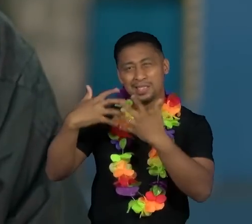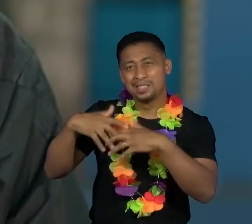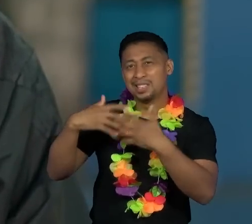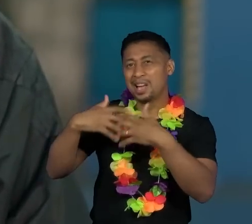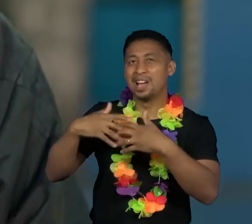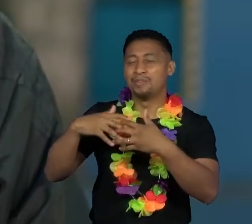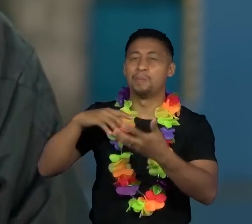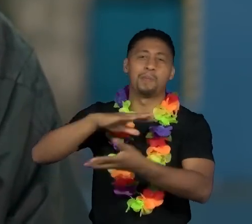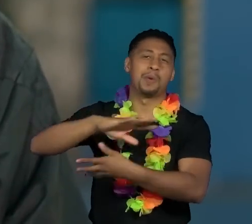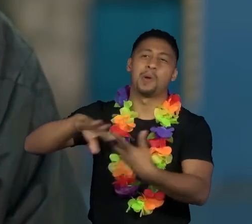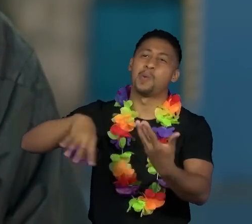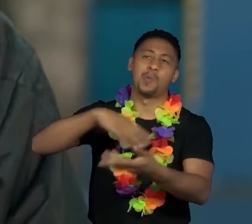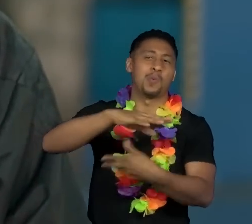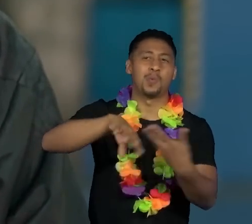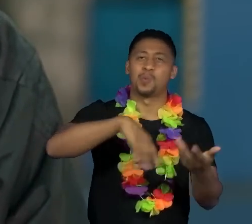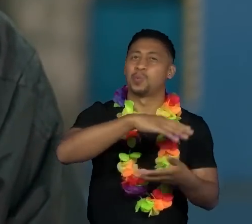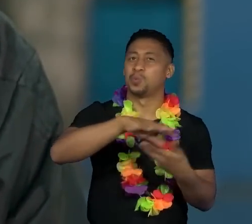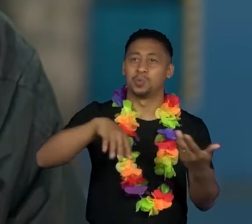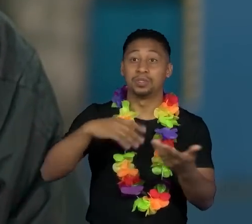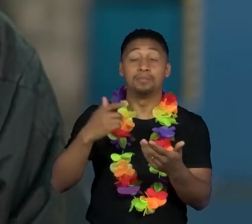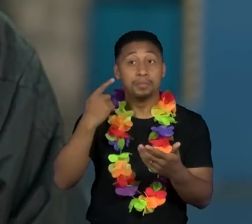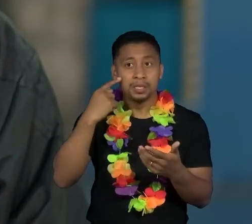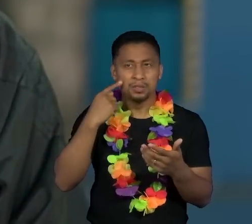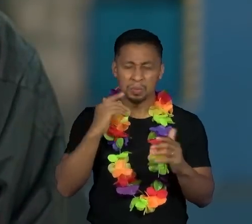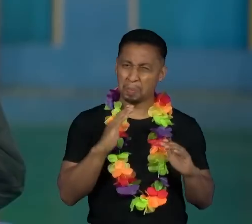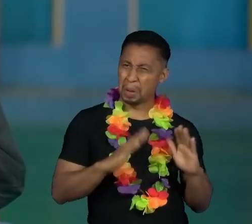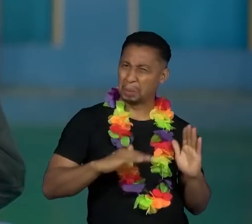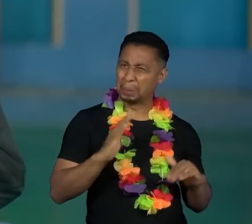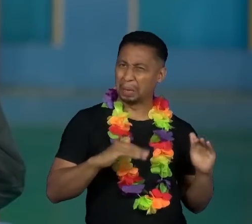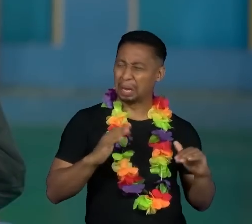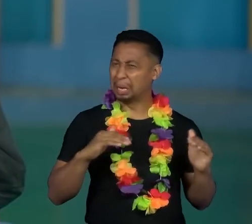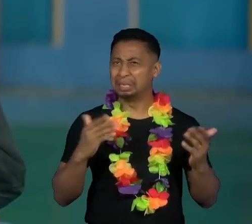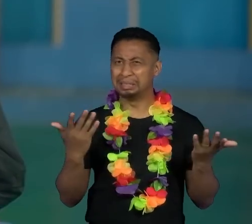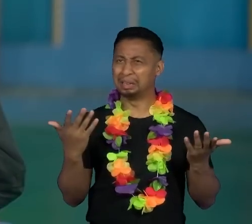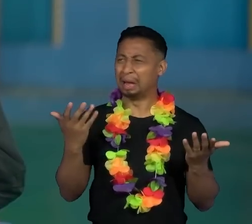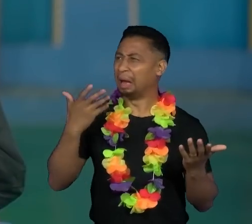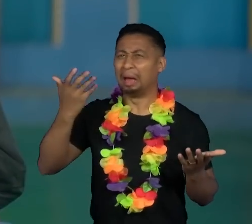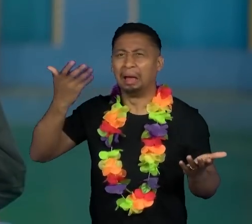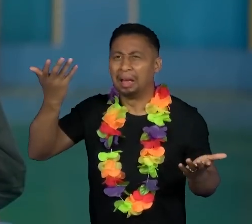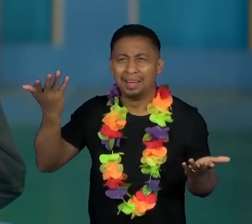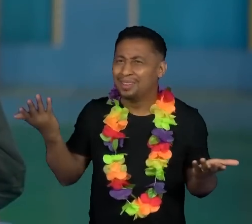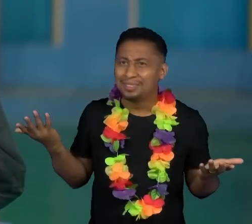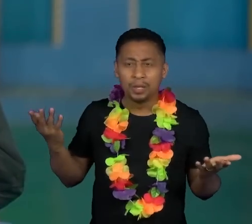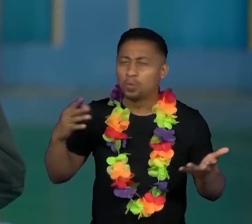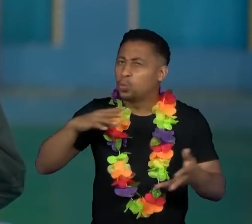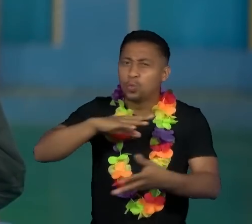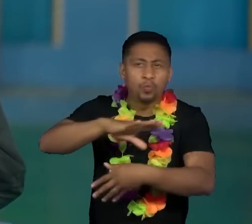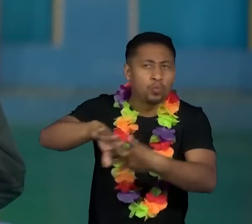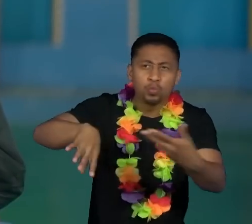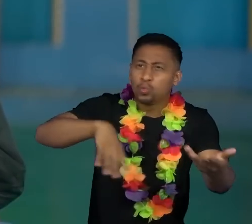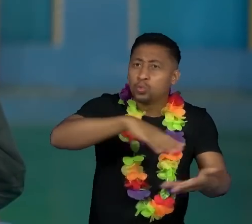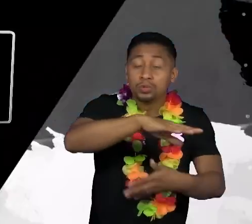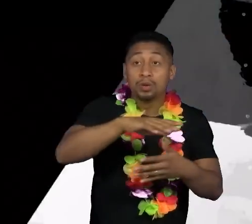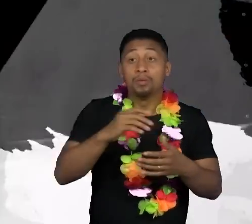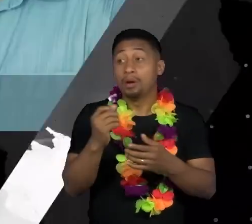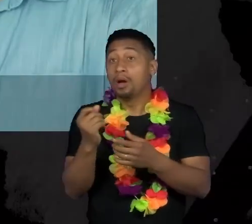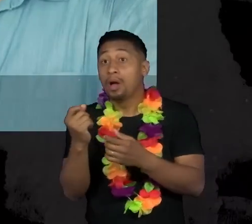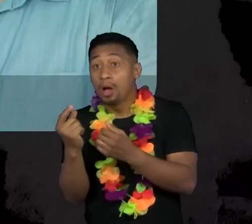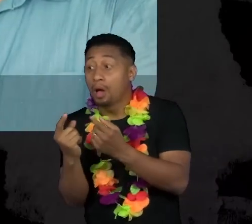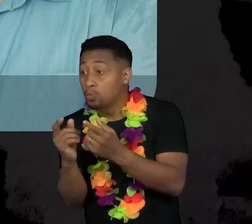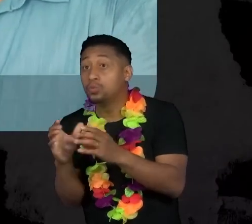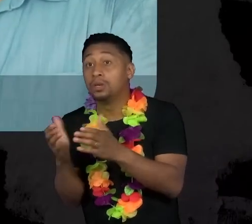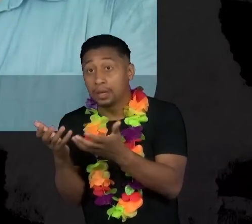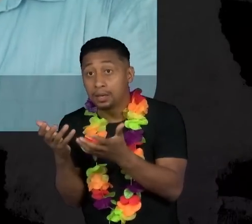desordeiro, porque estavam fazendo batucada e cantando. Era uma confusão danada. Uns queriam, outros não. E